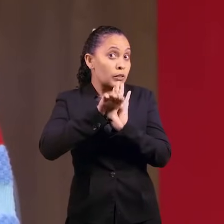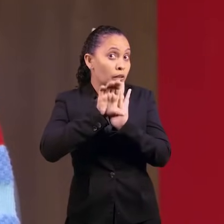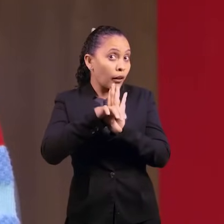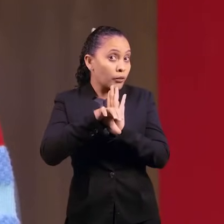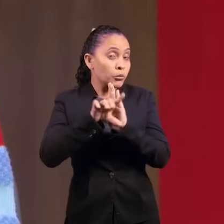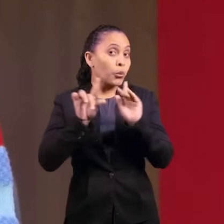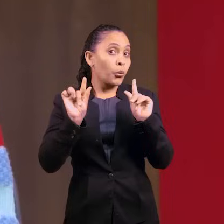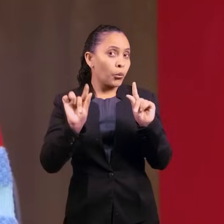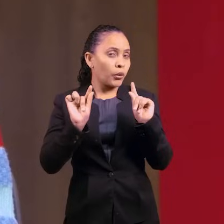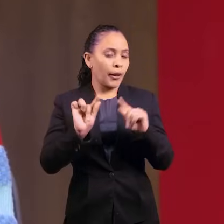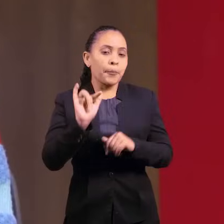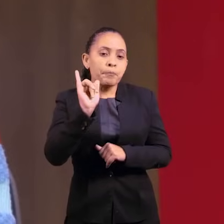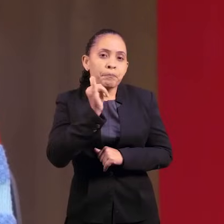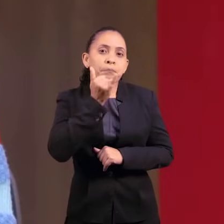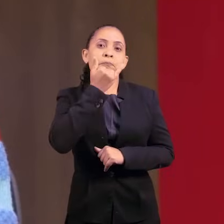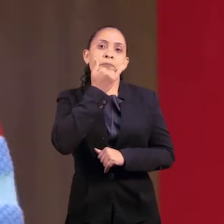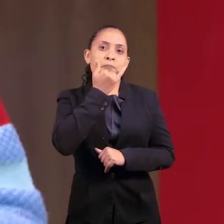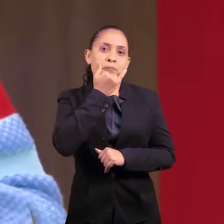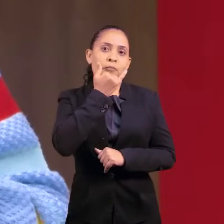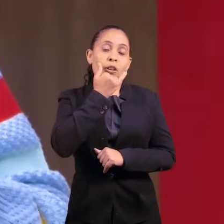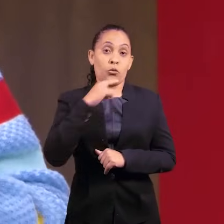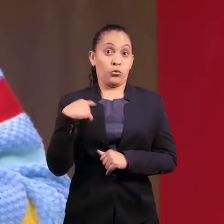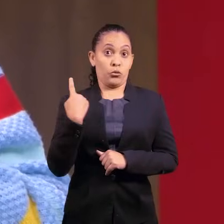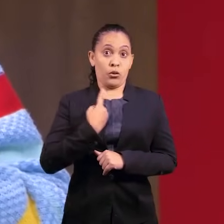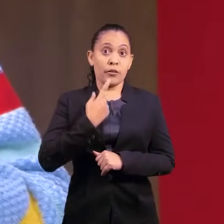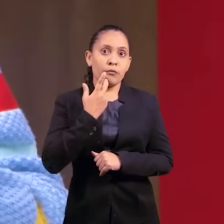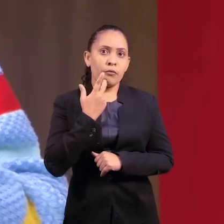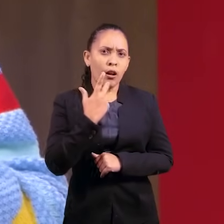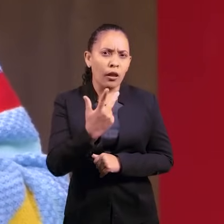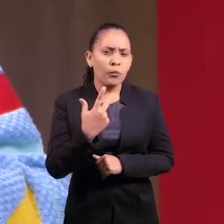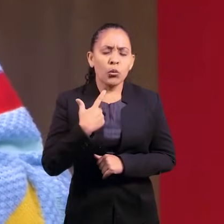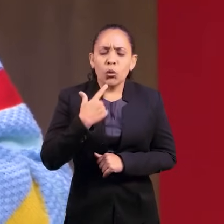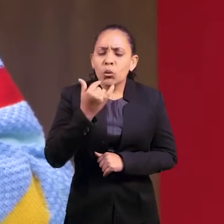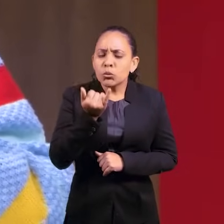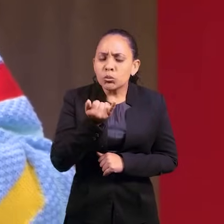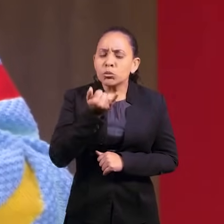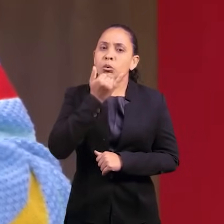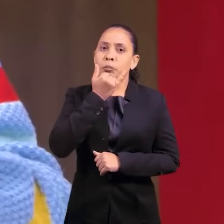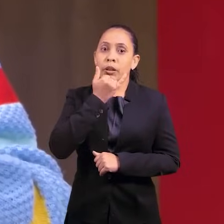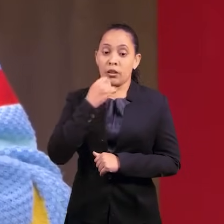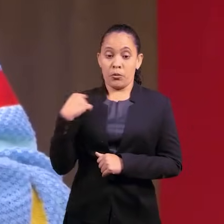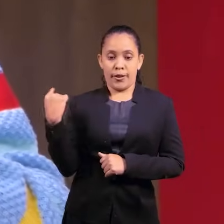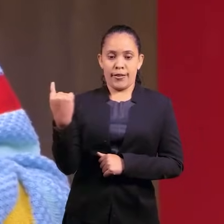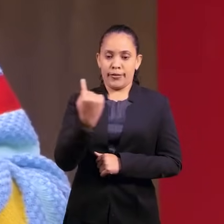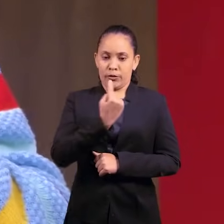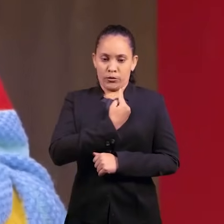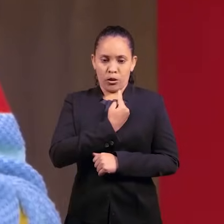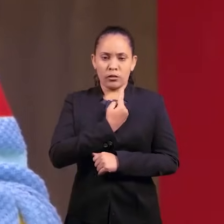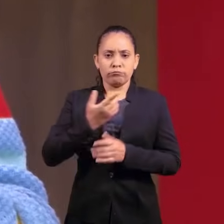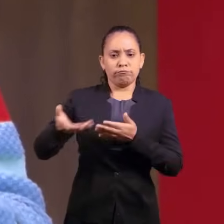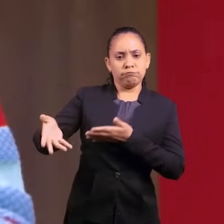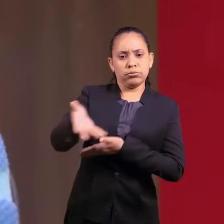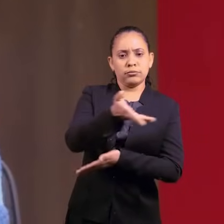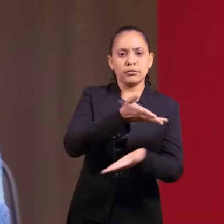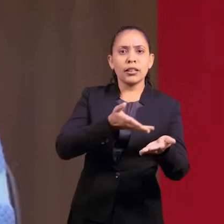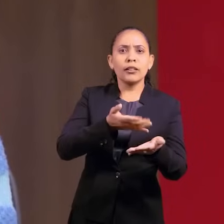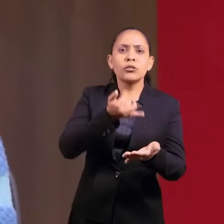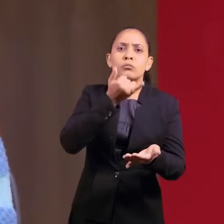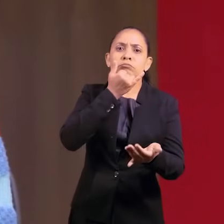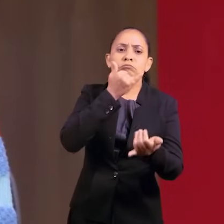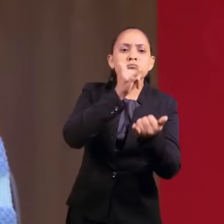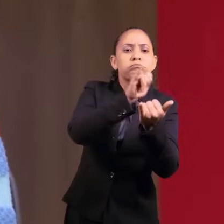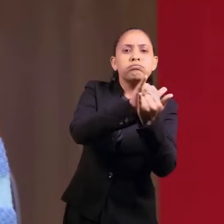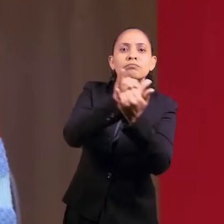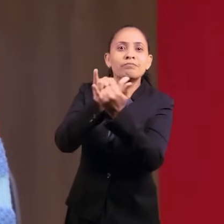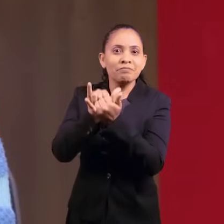sobre o perdão, quando nós vamos tratar esse perdão entre nós, entre as pessoas.